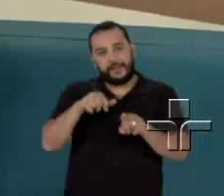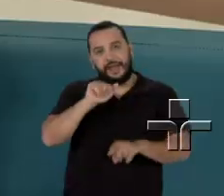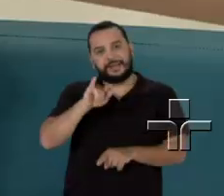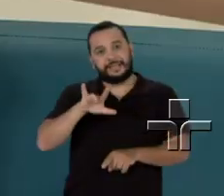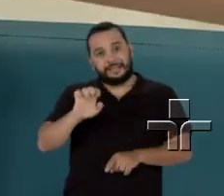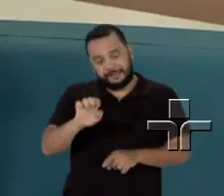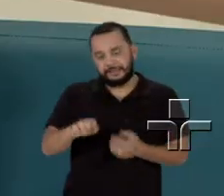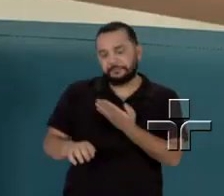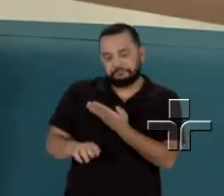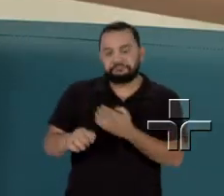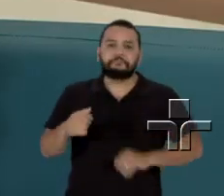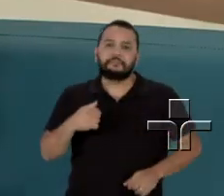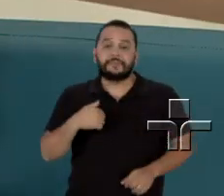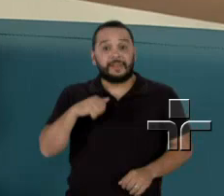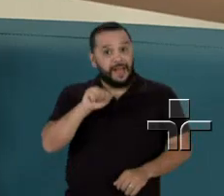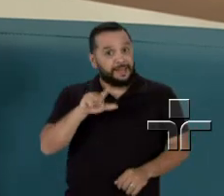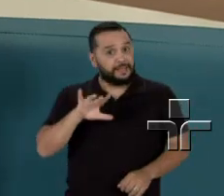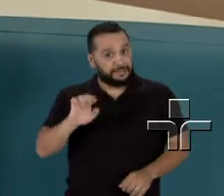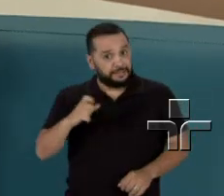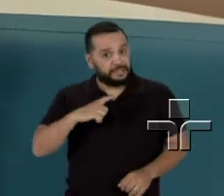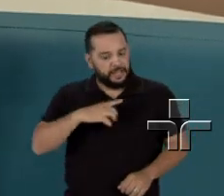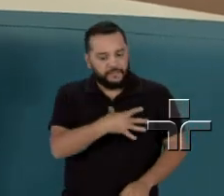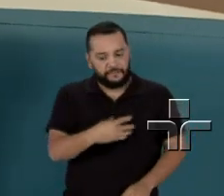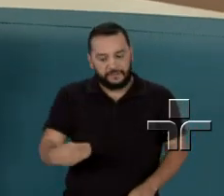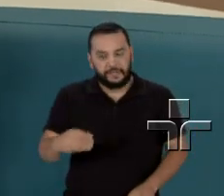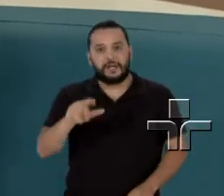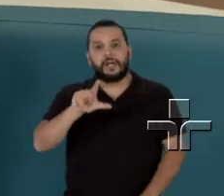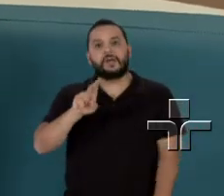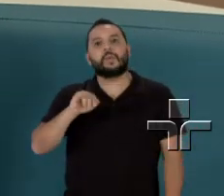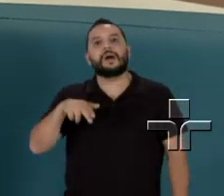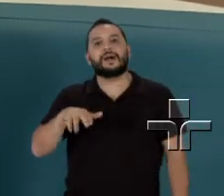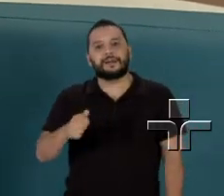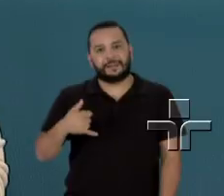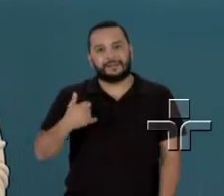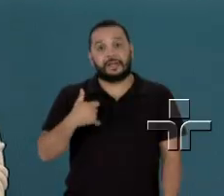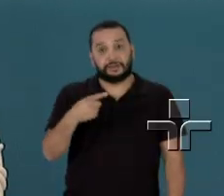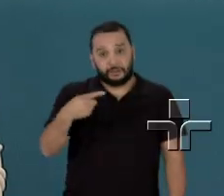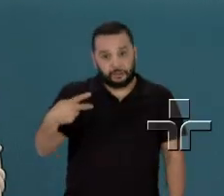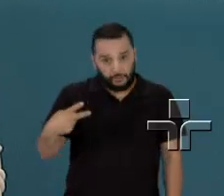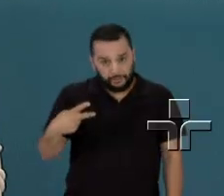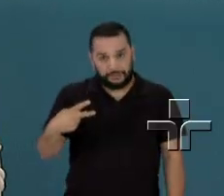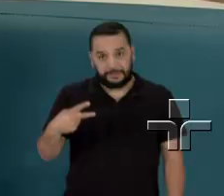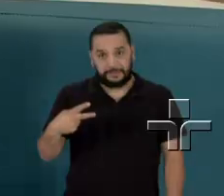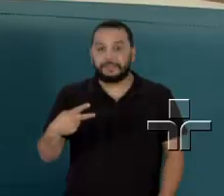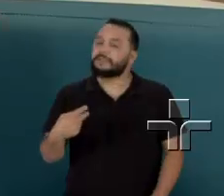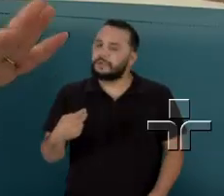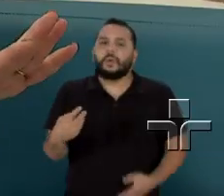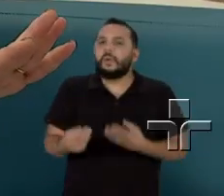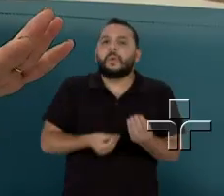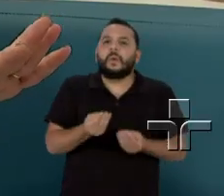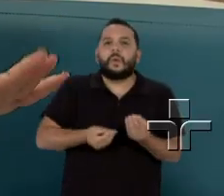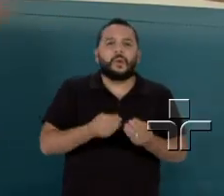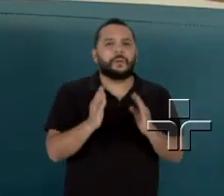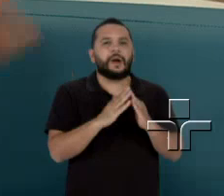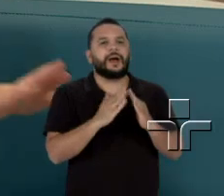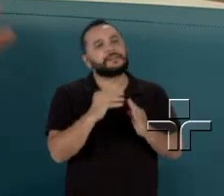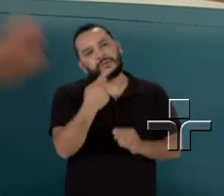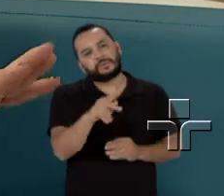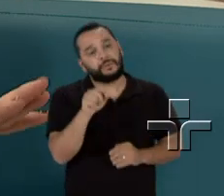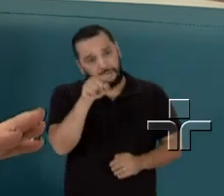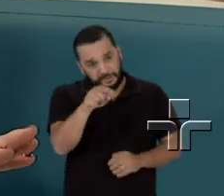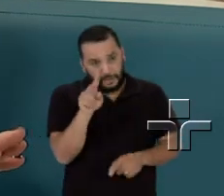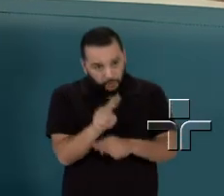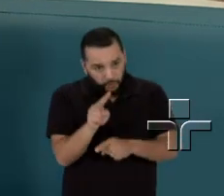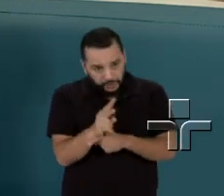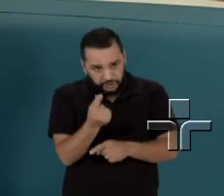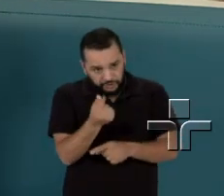ali se tem uma filha é a luana de 12 anos não é isso sim e daí como é que ela na sua casa você que